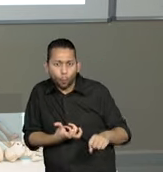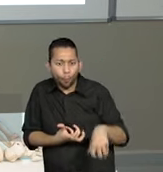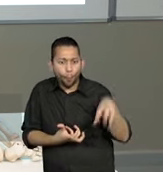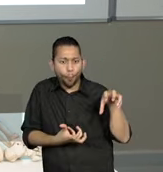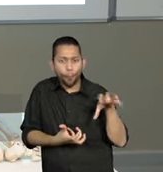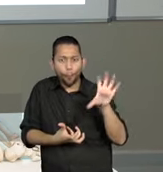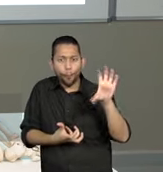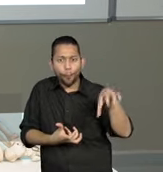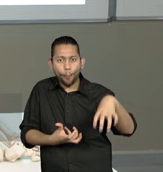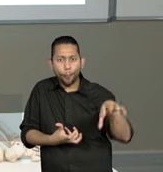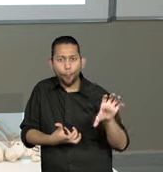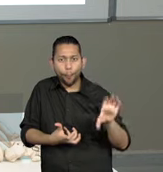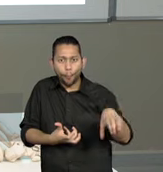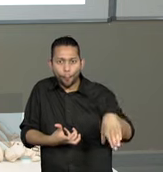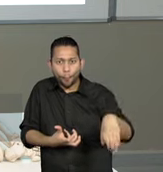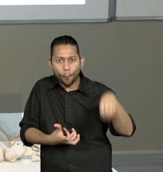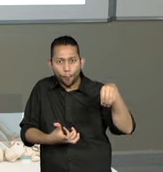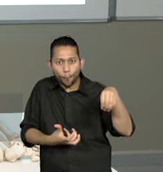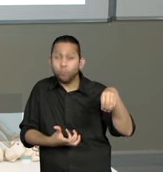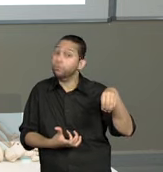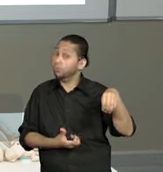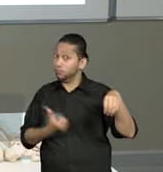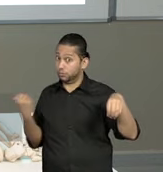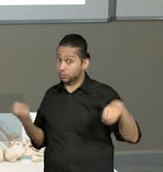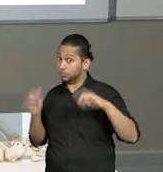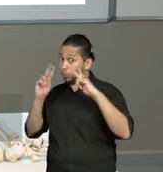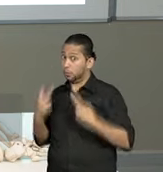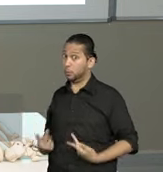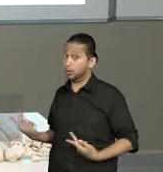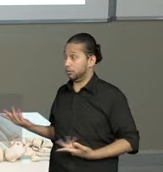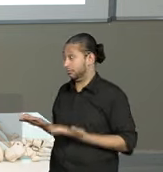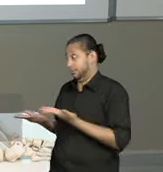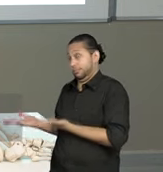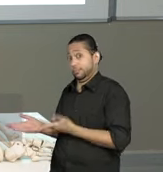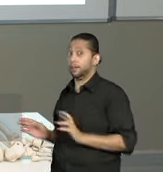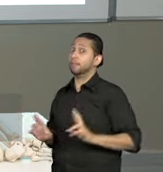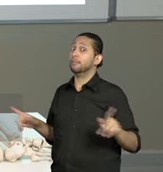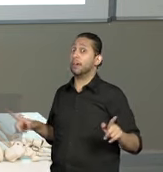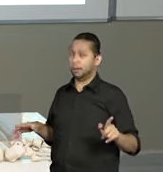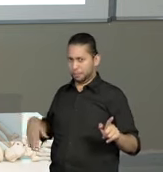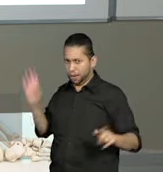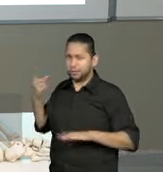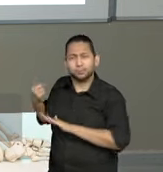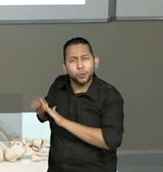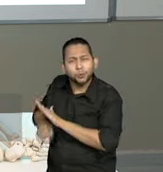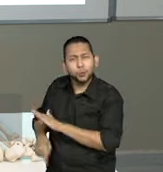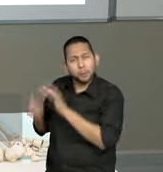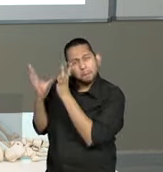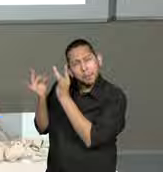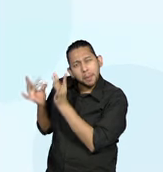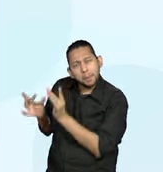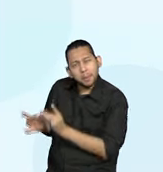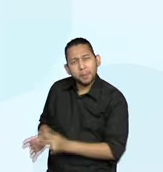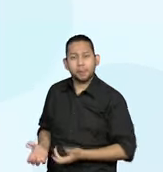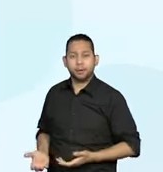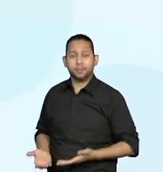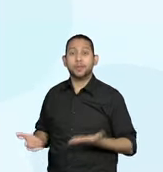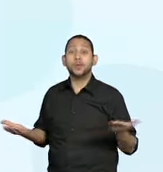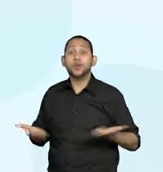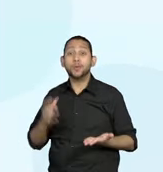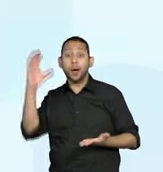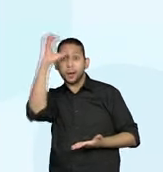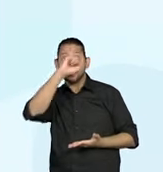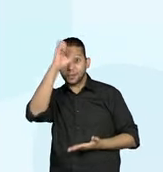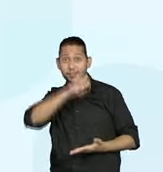uma série de outras estruturas. Dentro do corpo humano, nós vamos focar no sistema